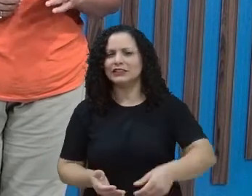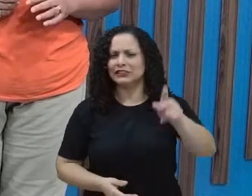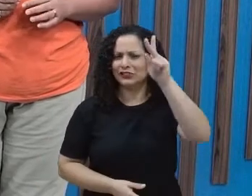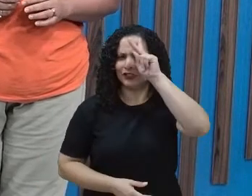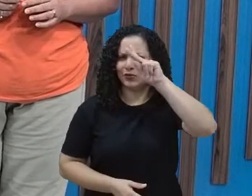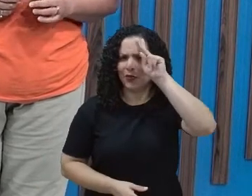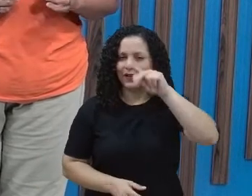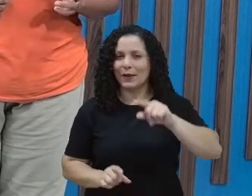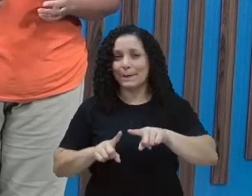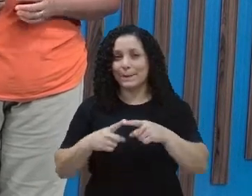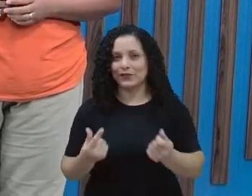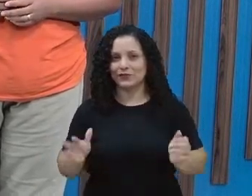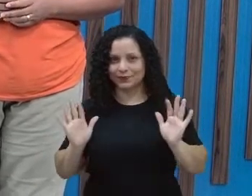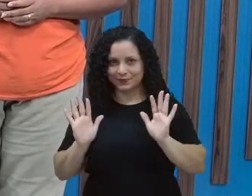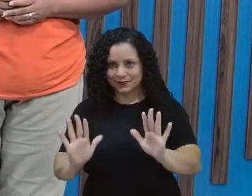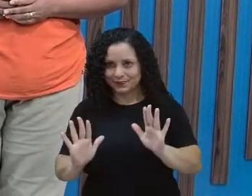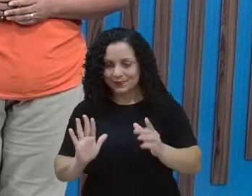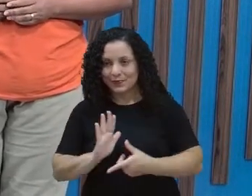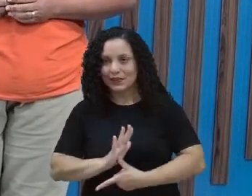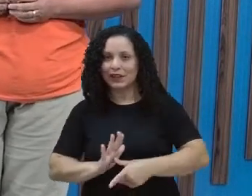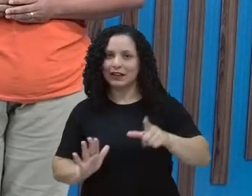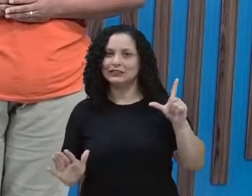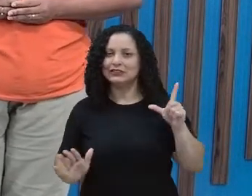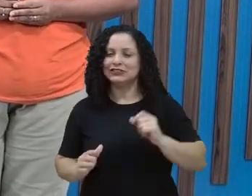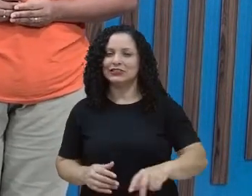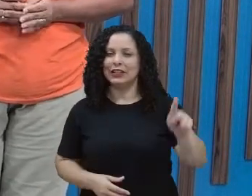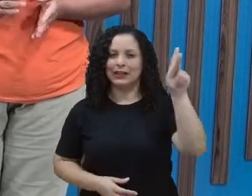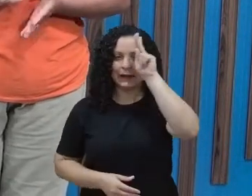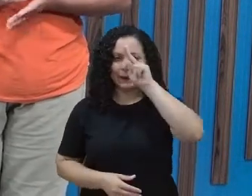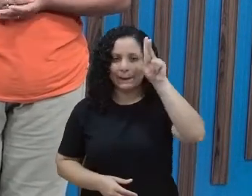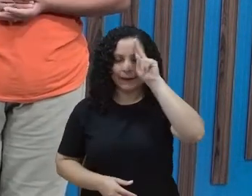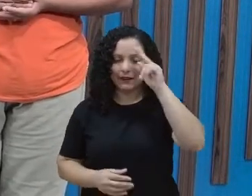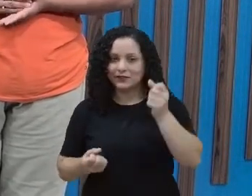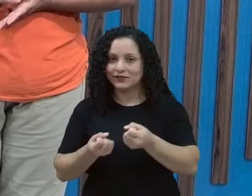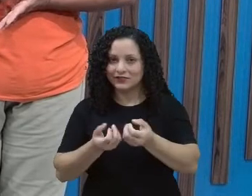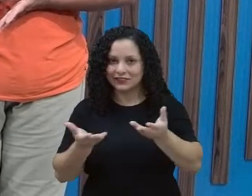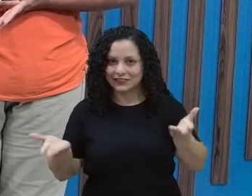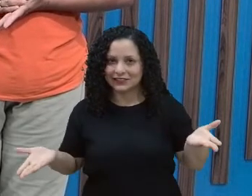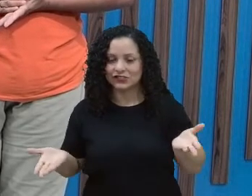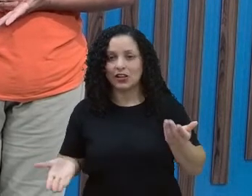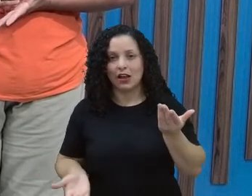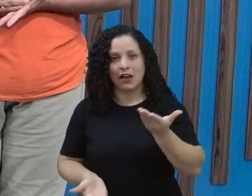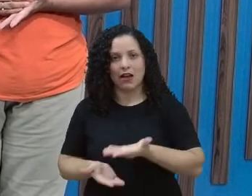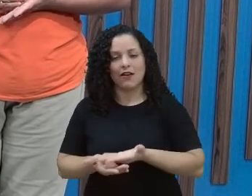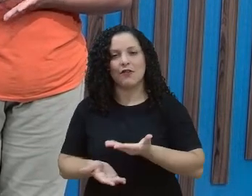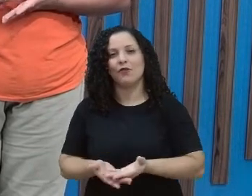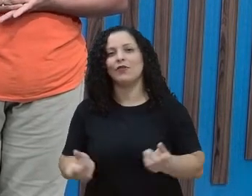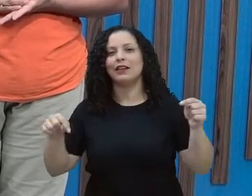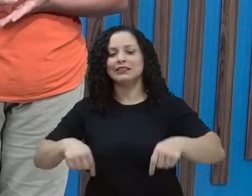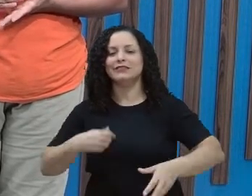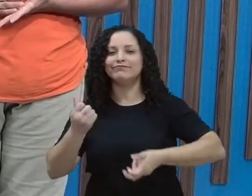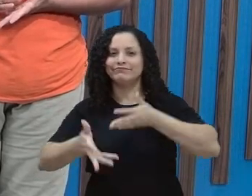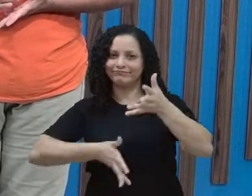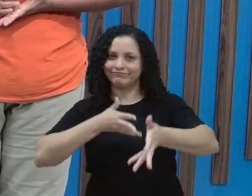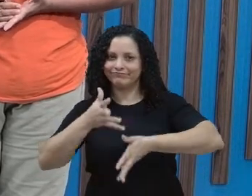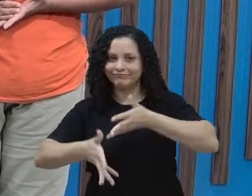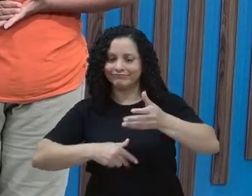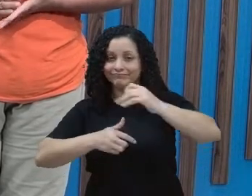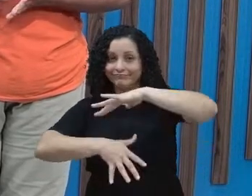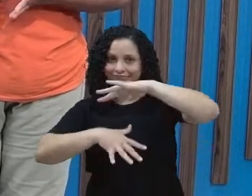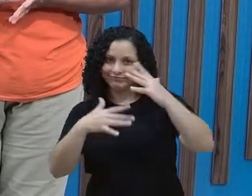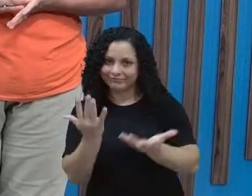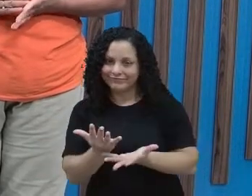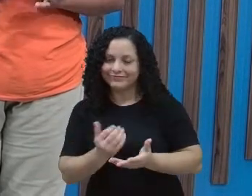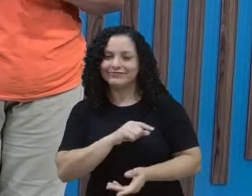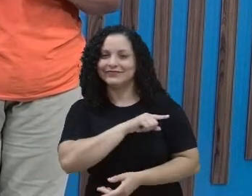gente começar, eu quero lembrar a vocês que essa aula ela está sendo traduzida para a língua brasileira de sinais.